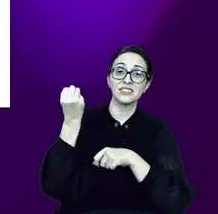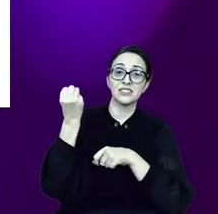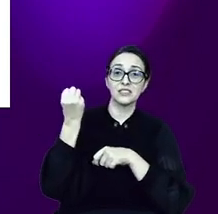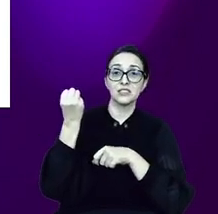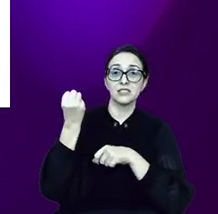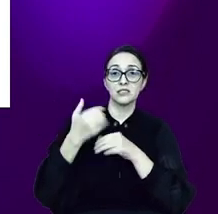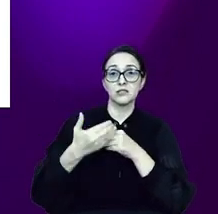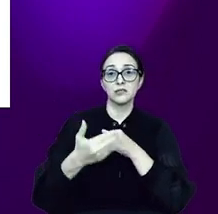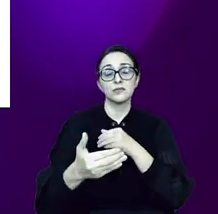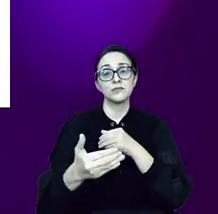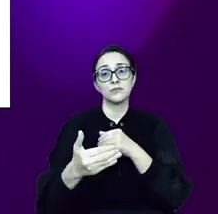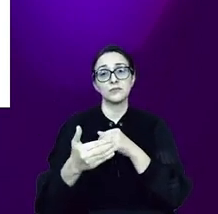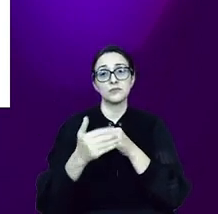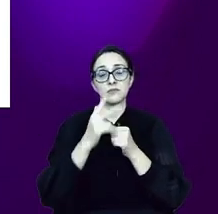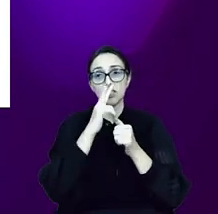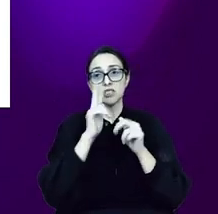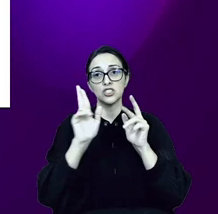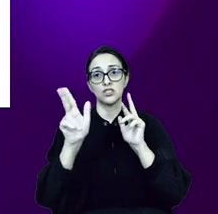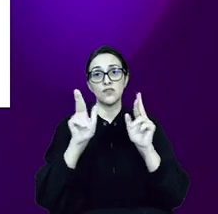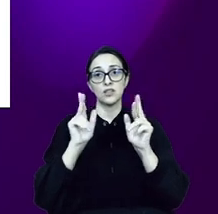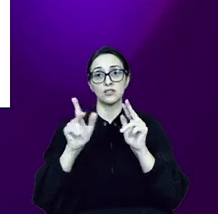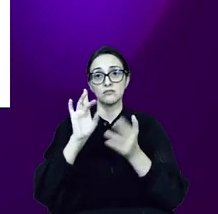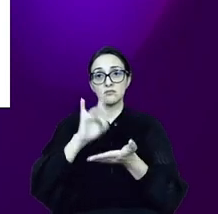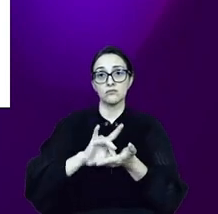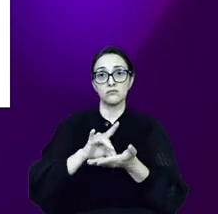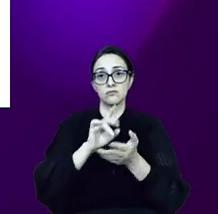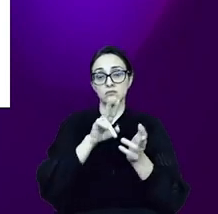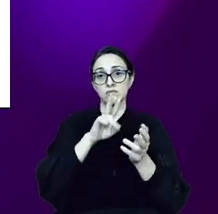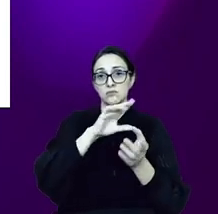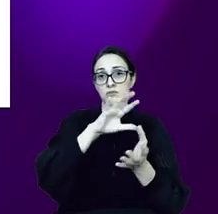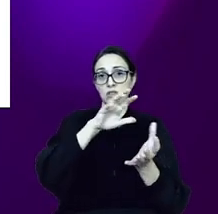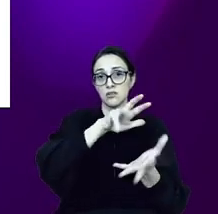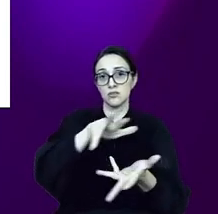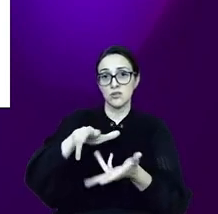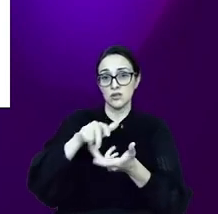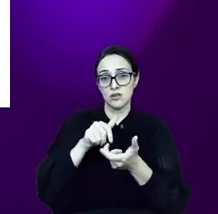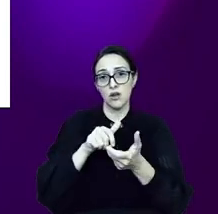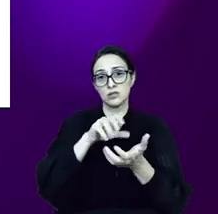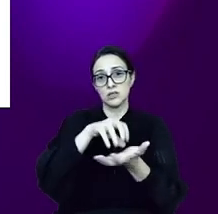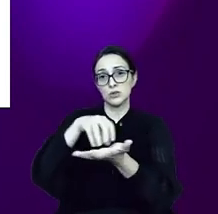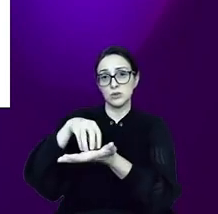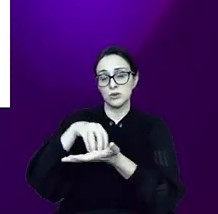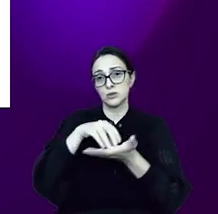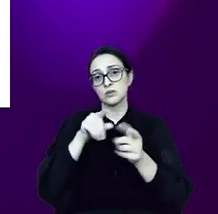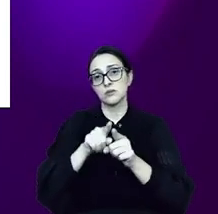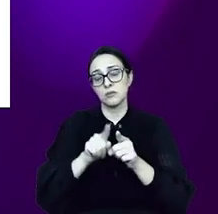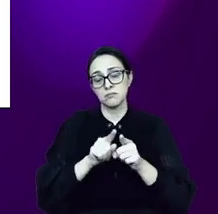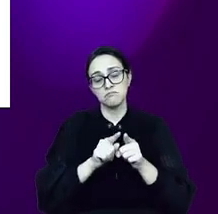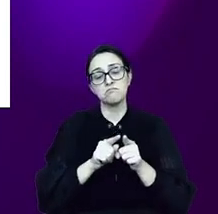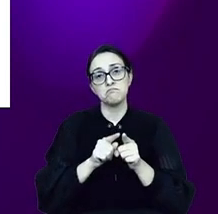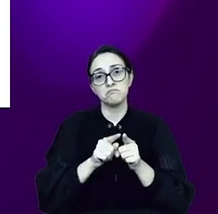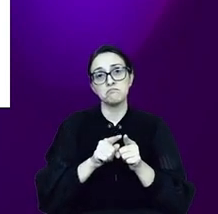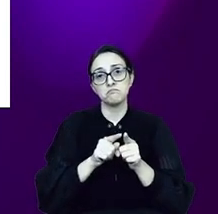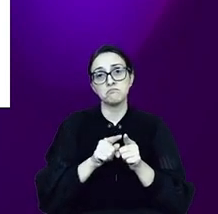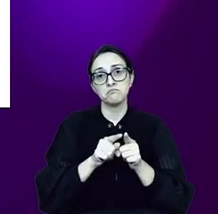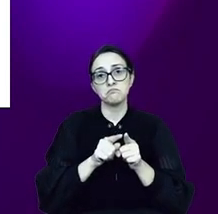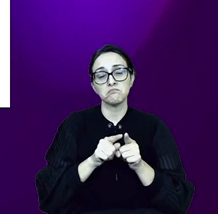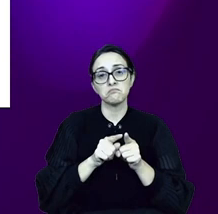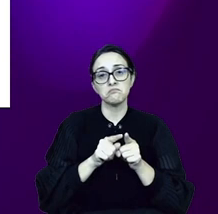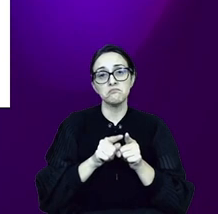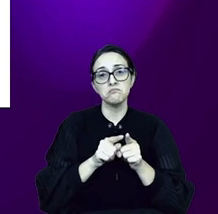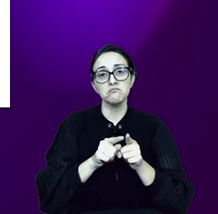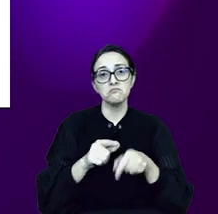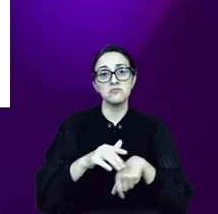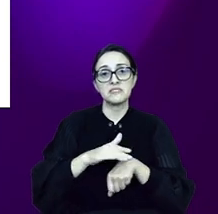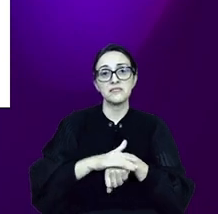essa mortalidade não está muito diferente da realidade internacional de alguns centros. Então, a gente